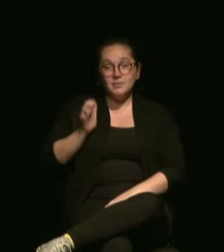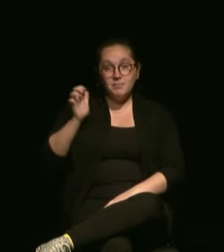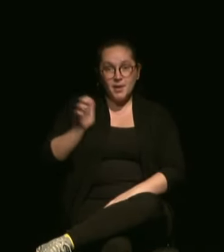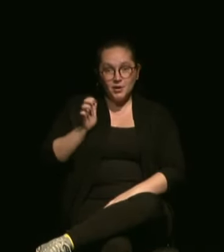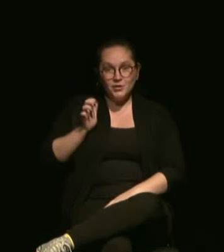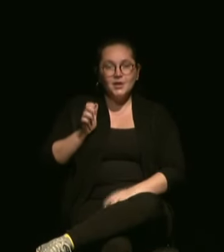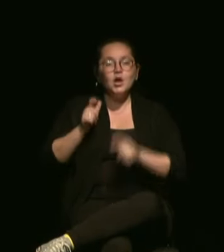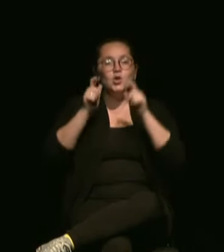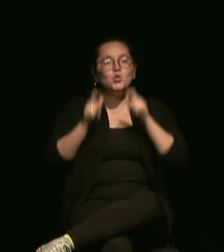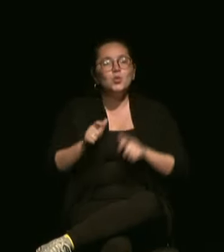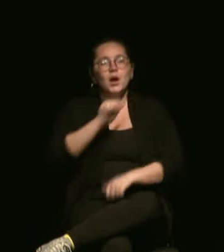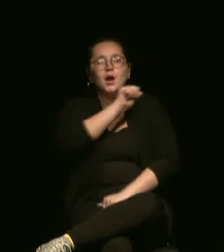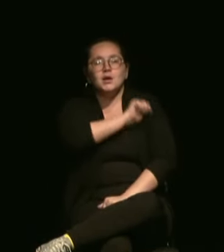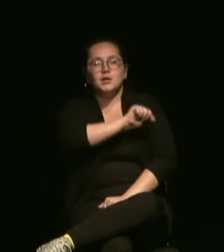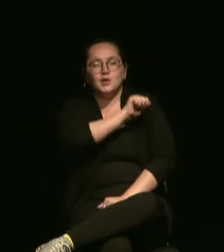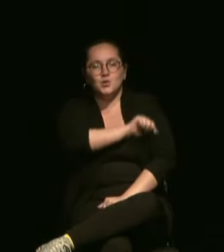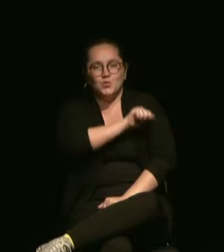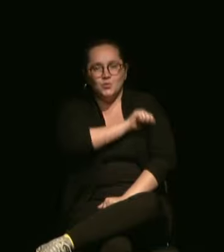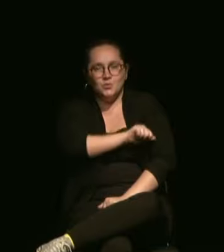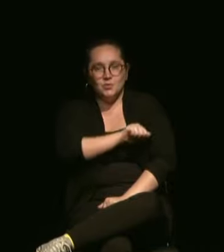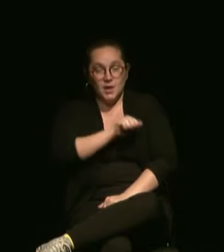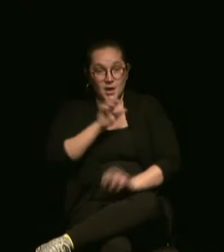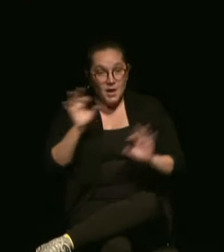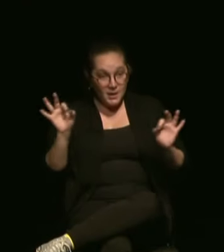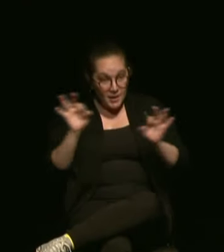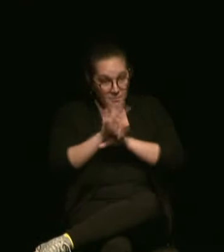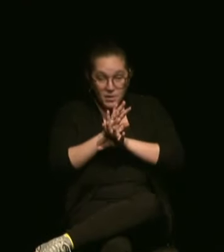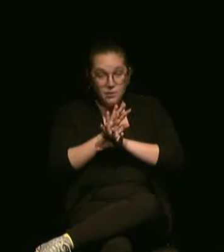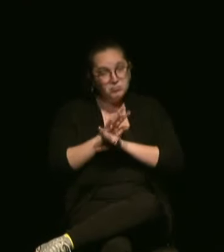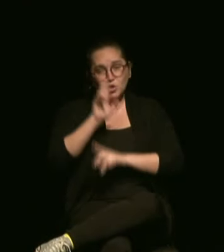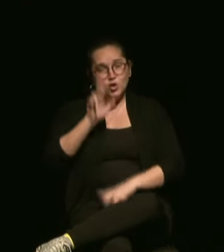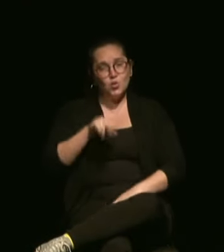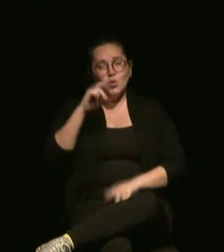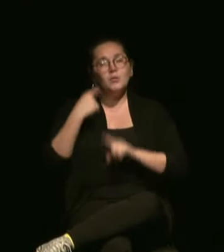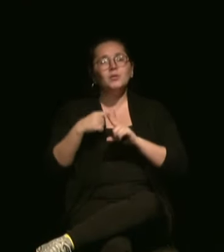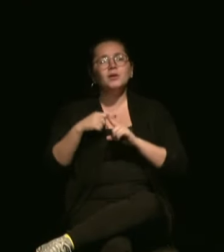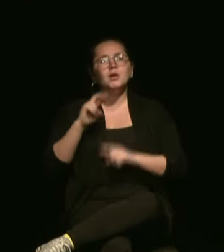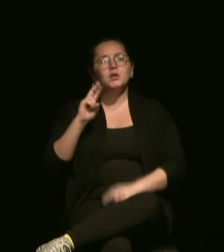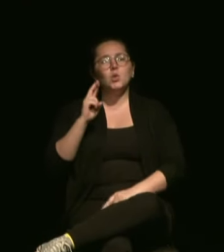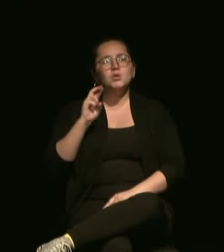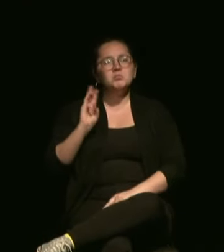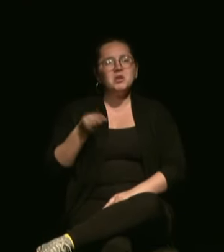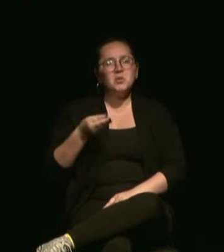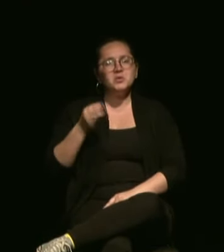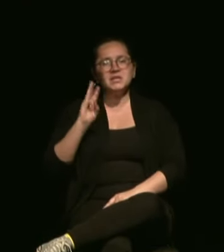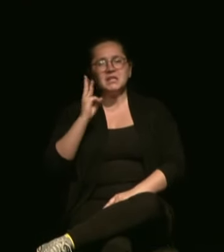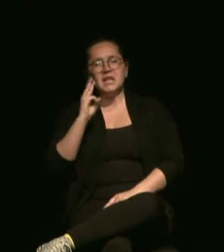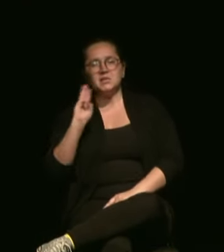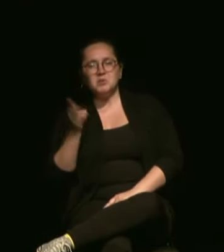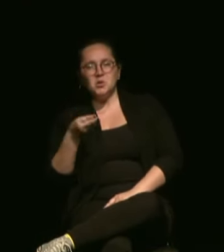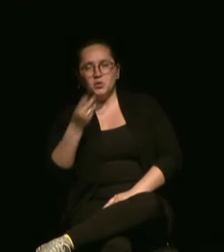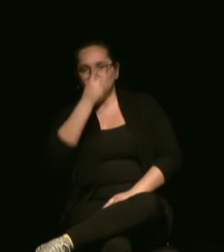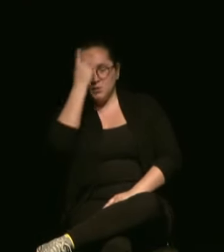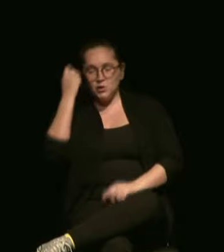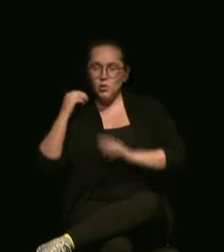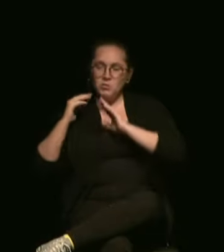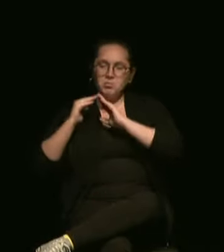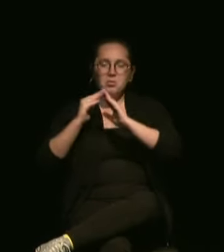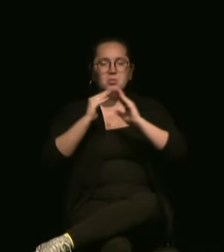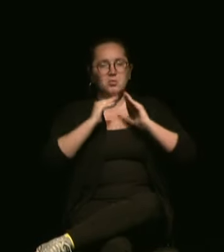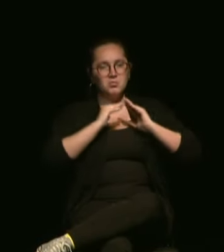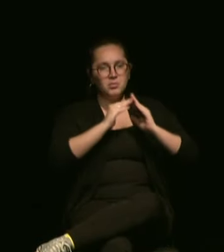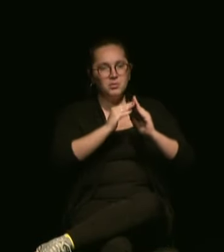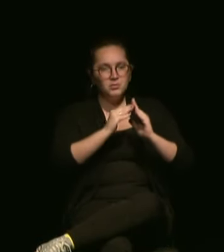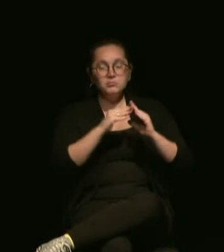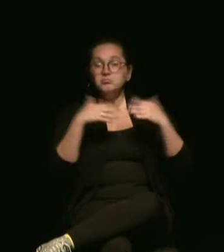porque Copacabana tem, sei lá, 2 milhões de habitantes, 3 milhões de habitantes. Em que momento você acha que já tem a classe